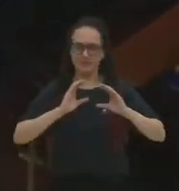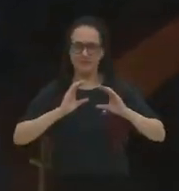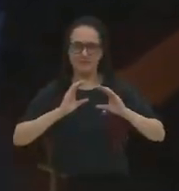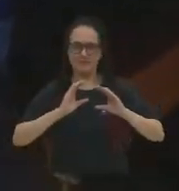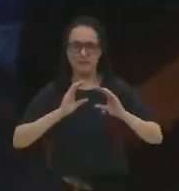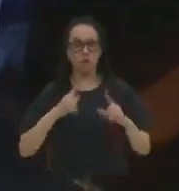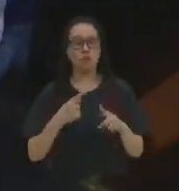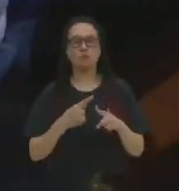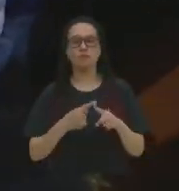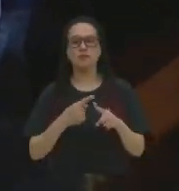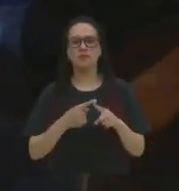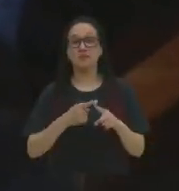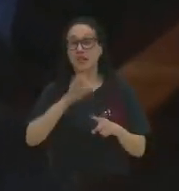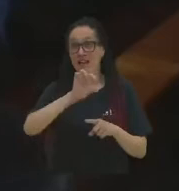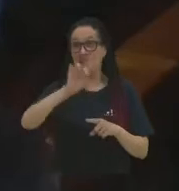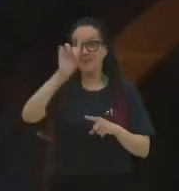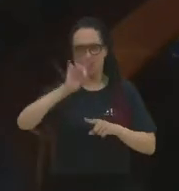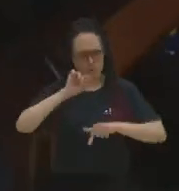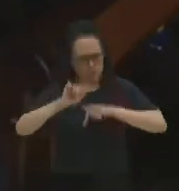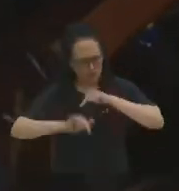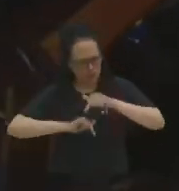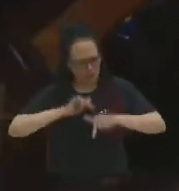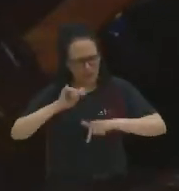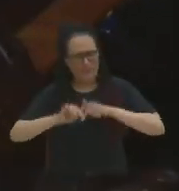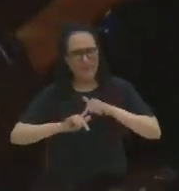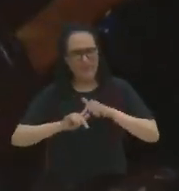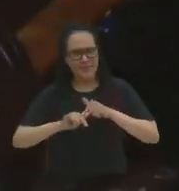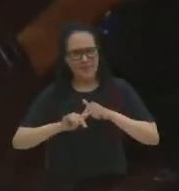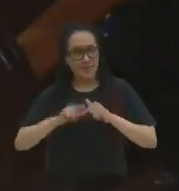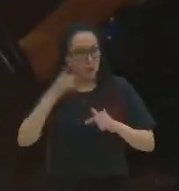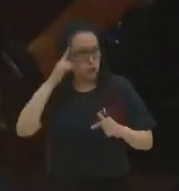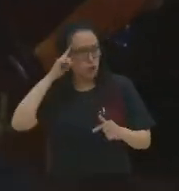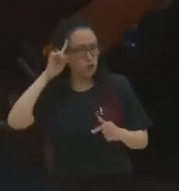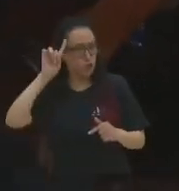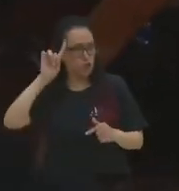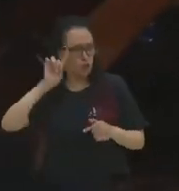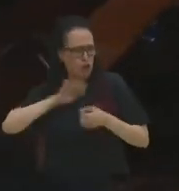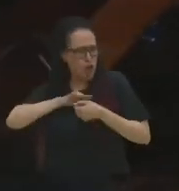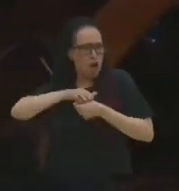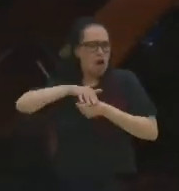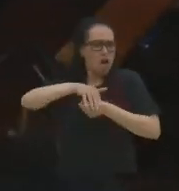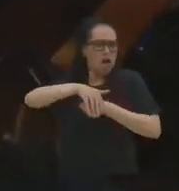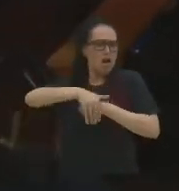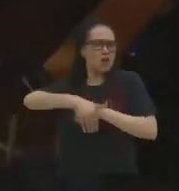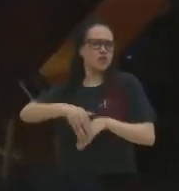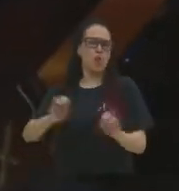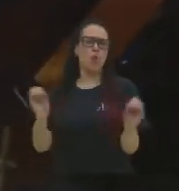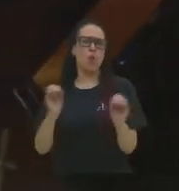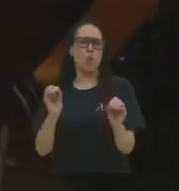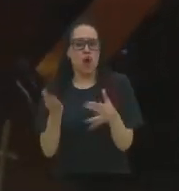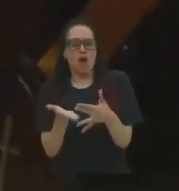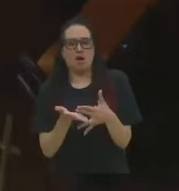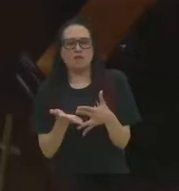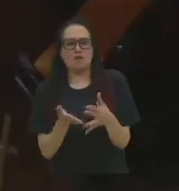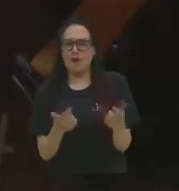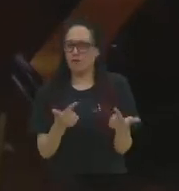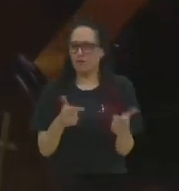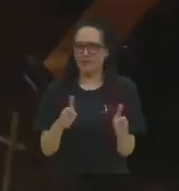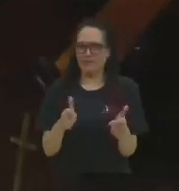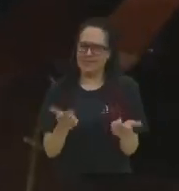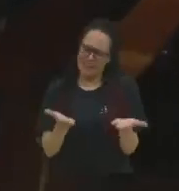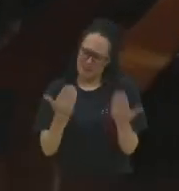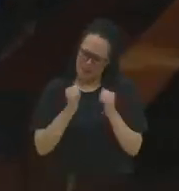porque Deus está trabalhando de dia e de noite, sem intervalo. Vou cantar de